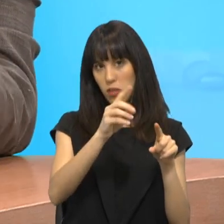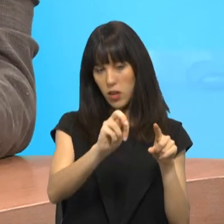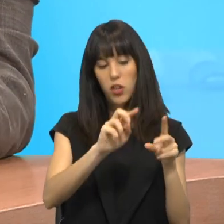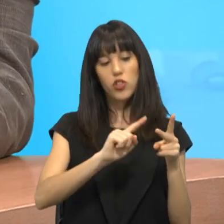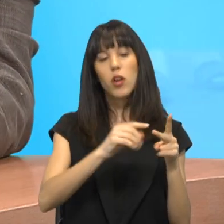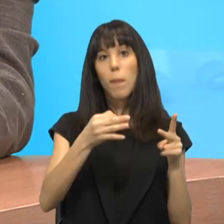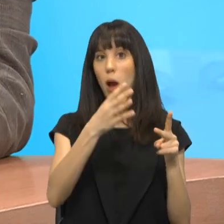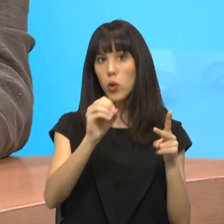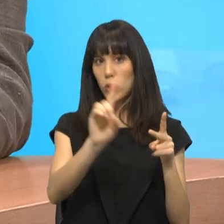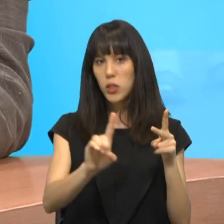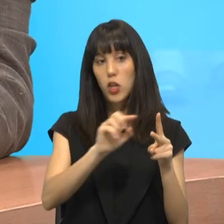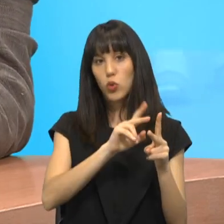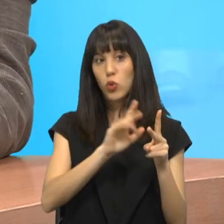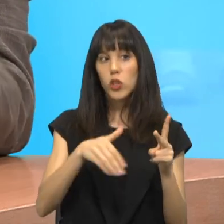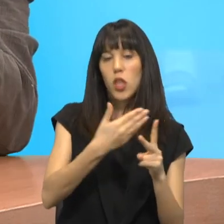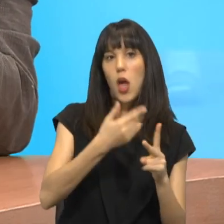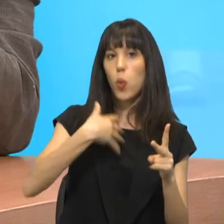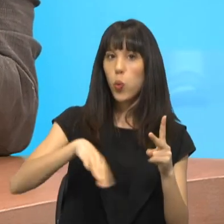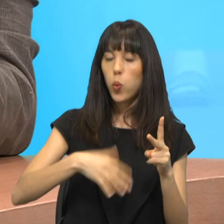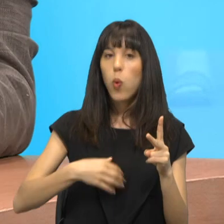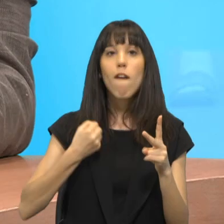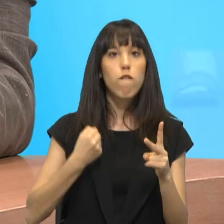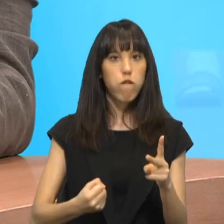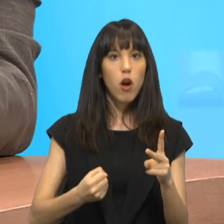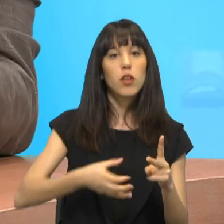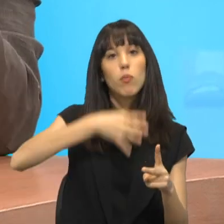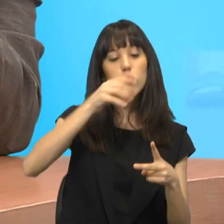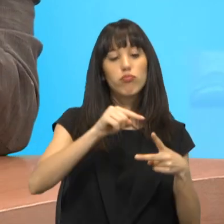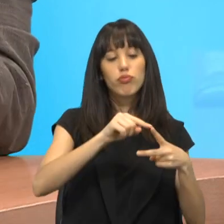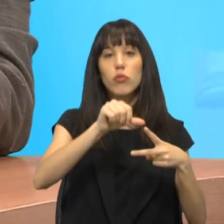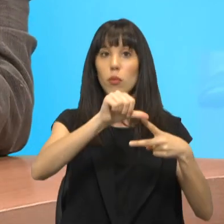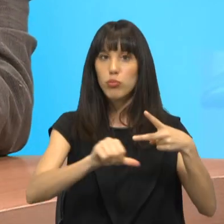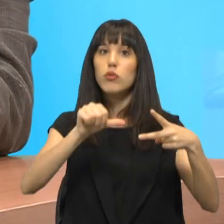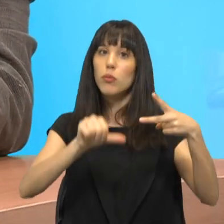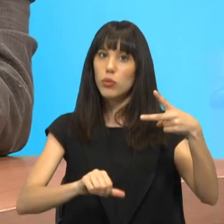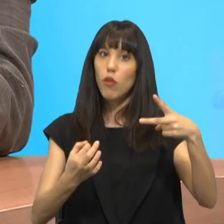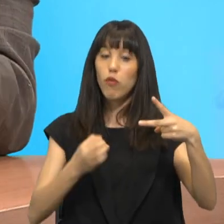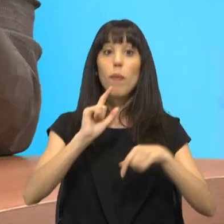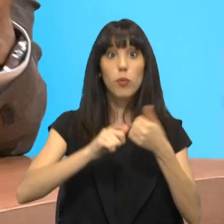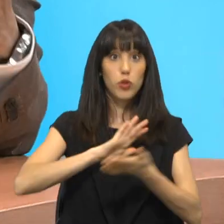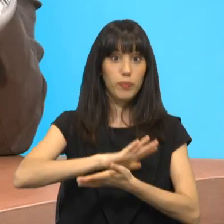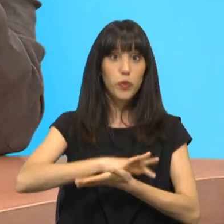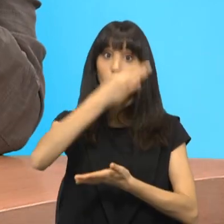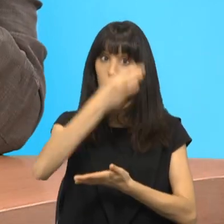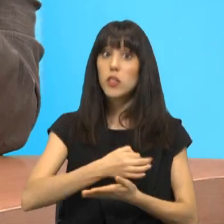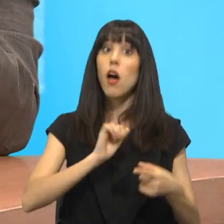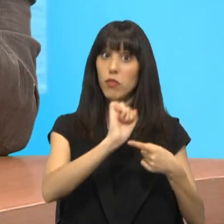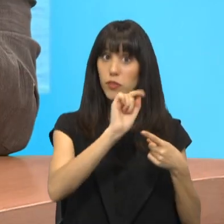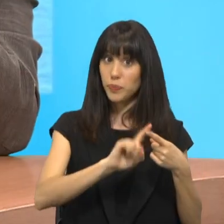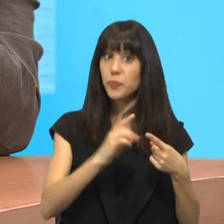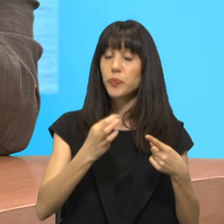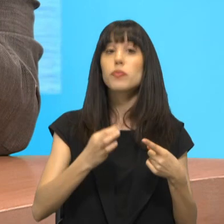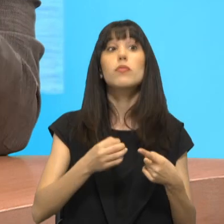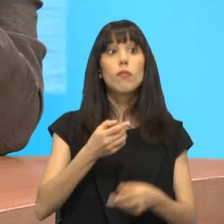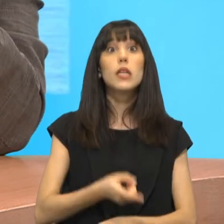significativos, nomeadamente João XXIII, com as suas encíclicas Pacem in Terris, que, aliás, na sua edição oficial, é bom lembrá-lo, foi